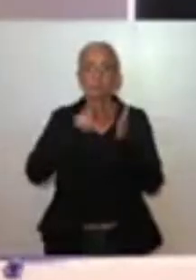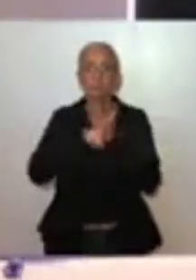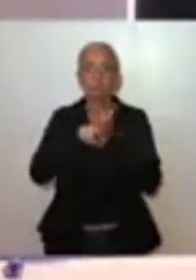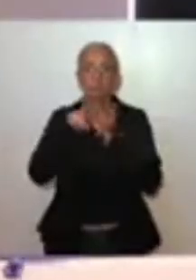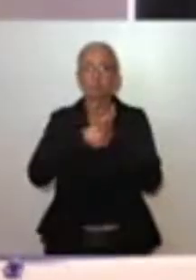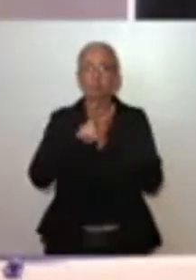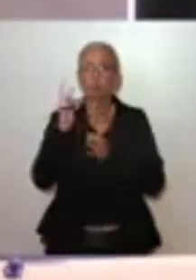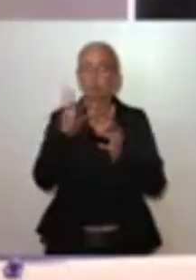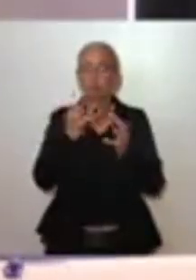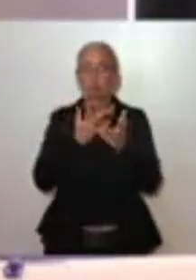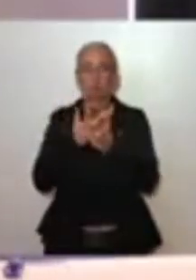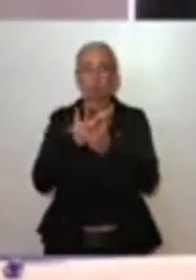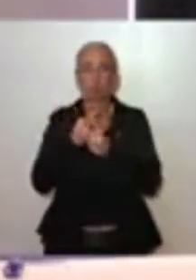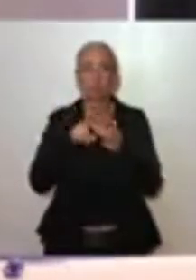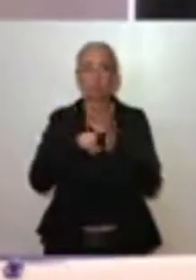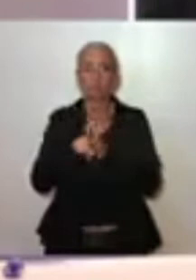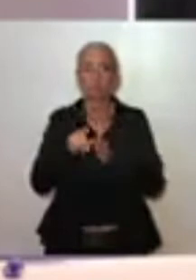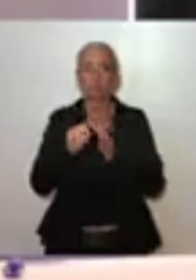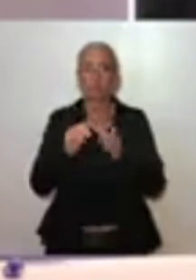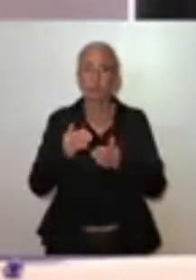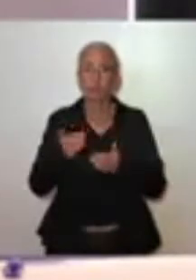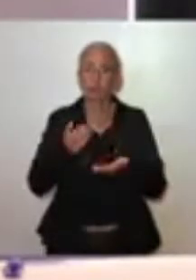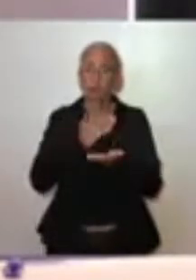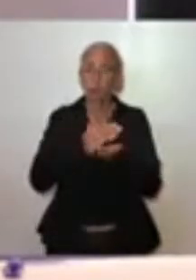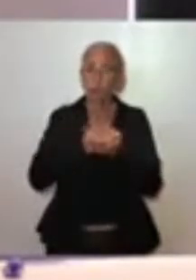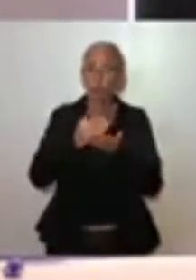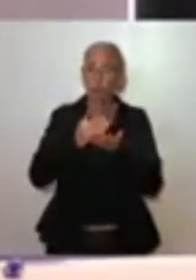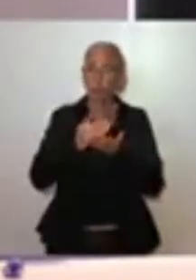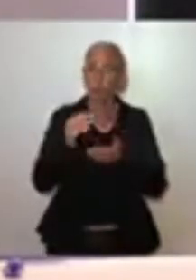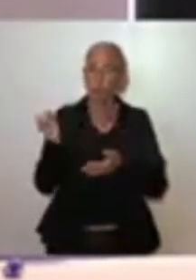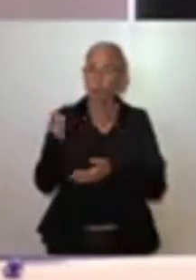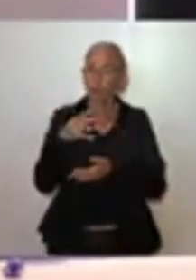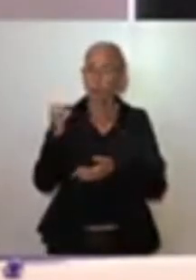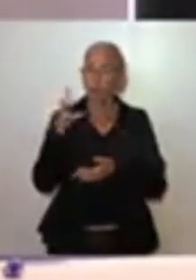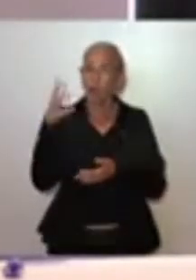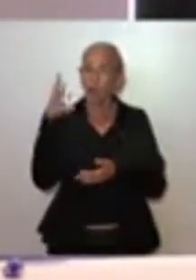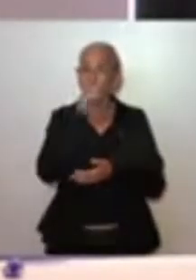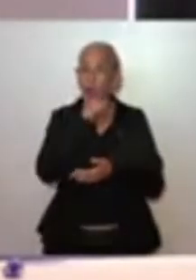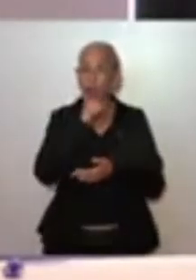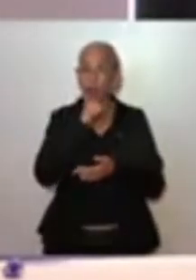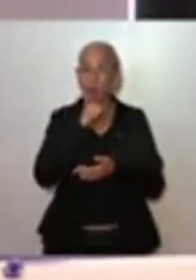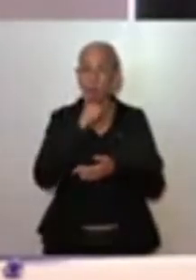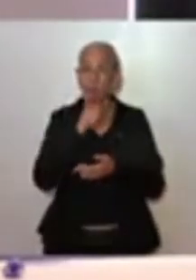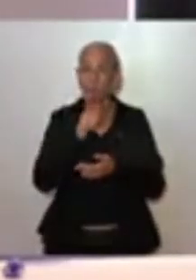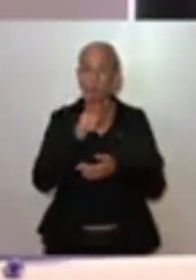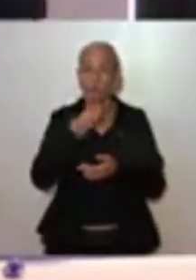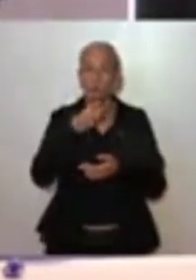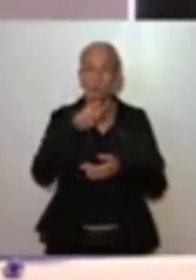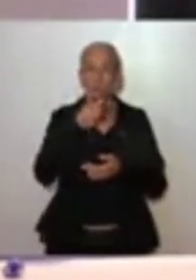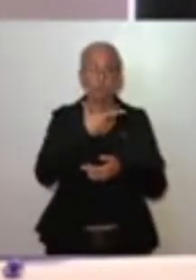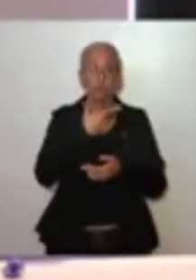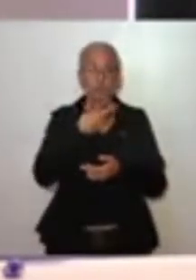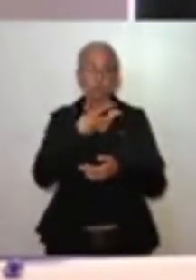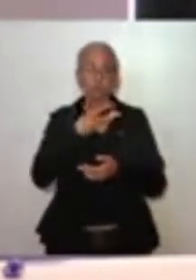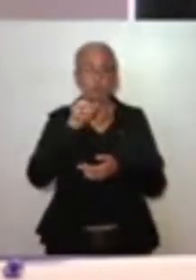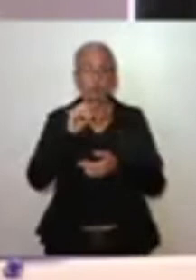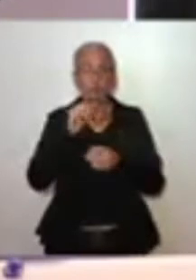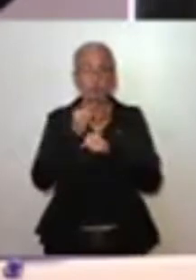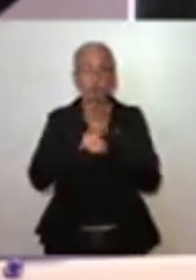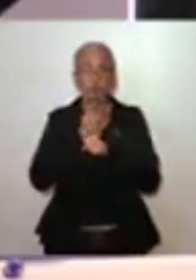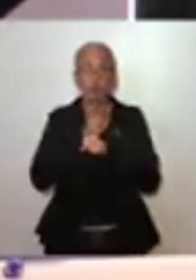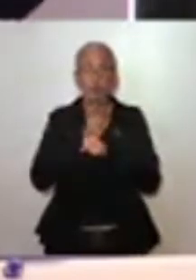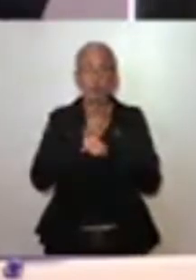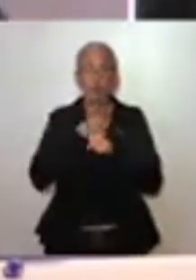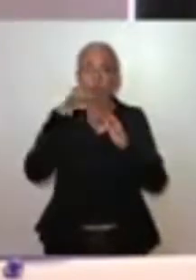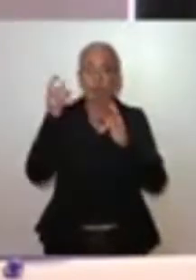começar na vida o mais cedo possível e acho que a ideia da agenda 2030 essa Este é o conjunto